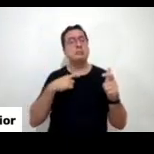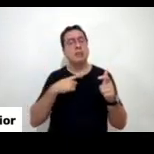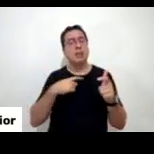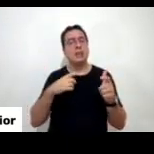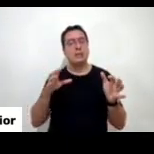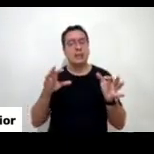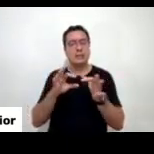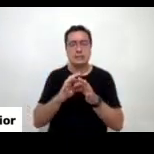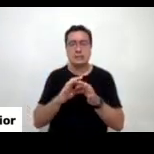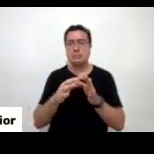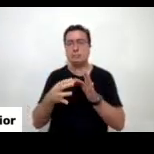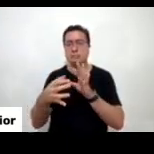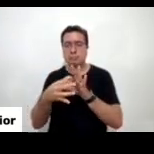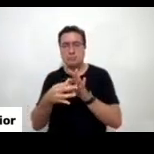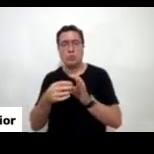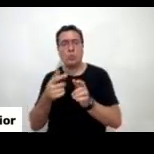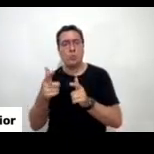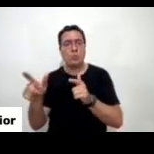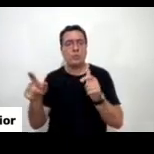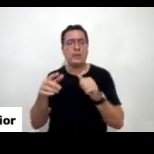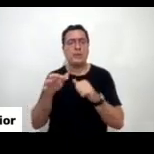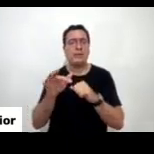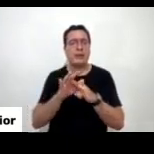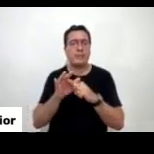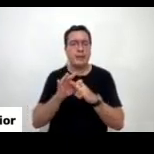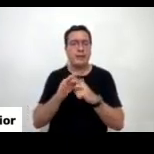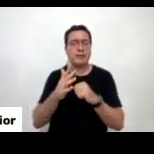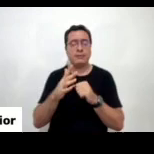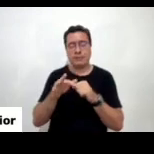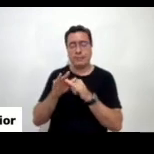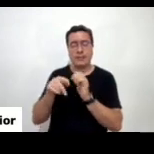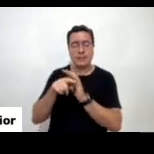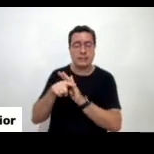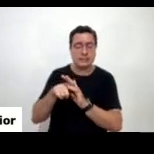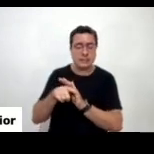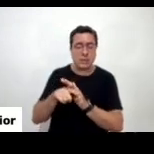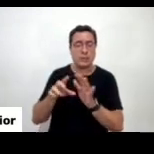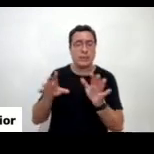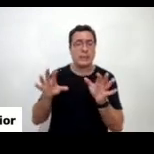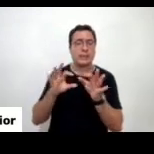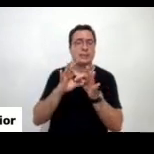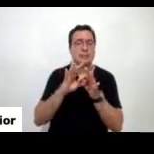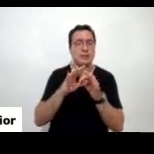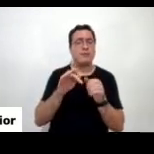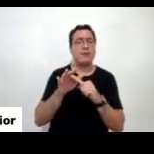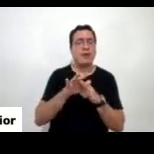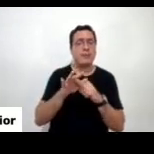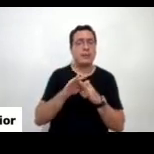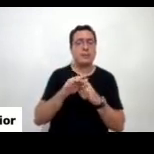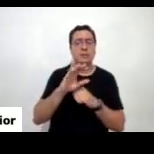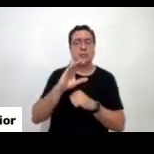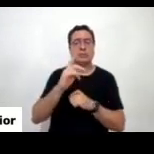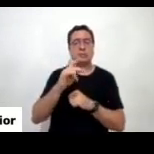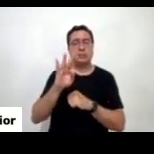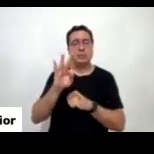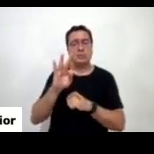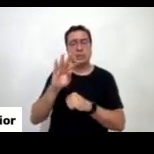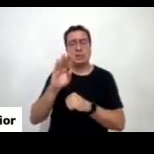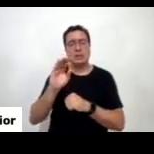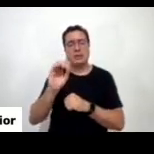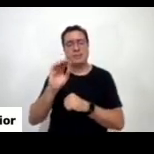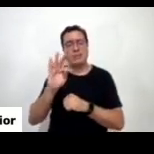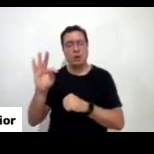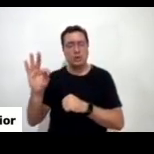com outras ferramentas. Eu tenho integração com uma ferramenta de análise, eu tenho uma integração com uma ferramenta de chatbot que eu falei anteriormente, eu